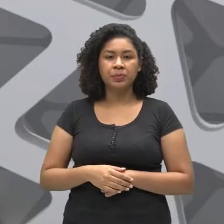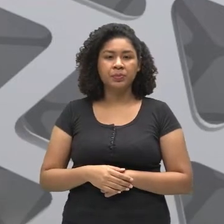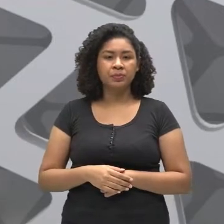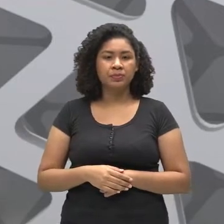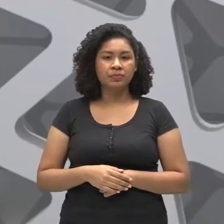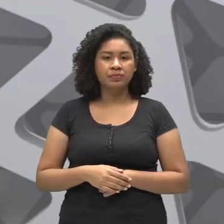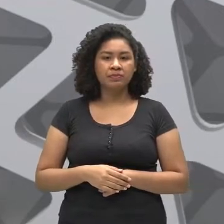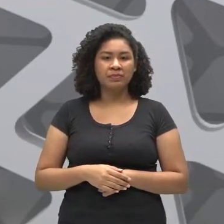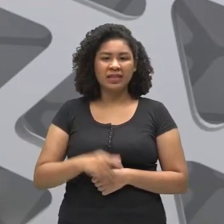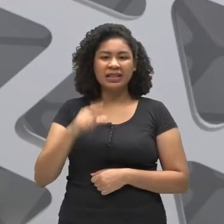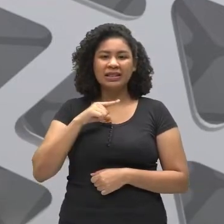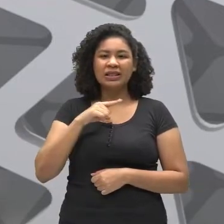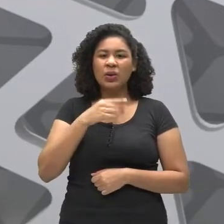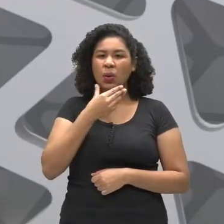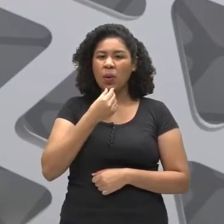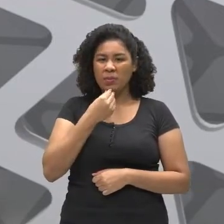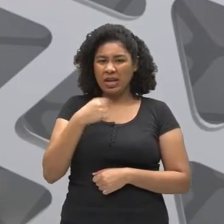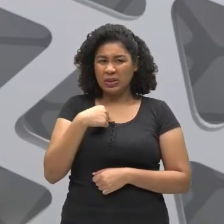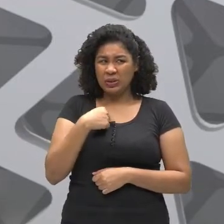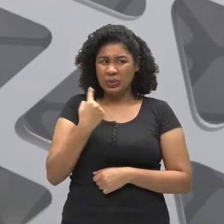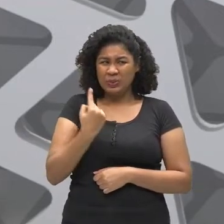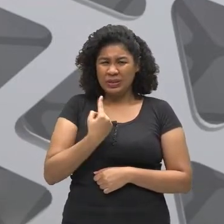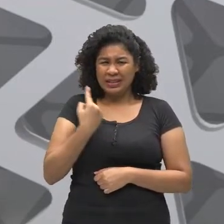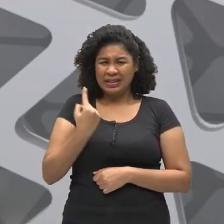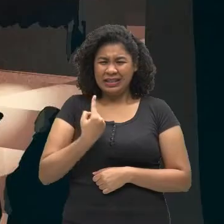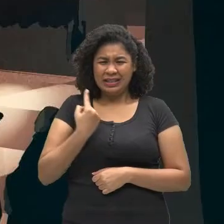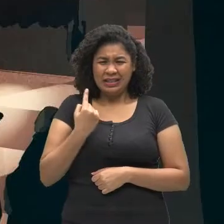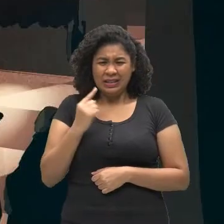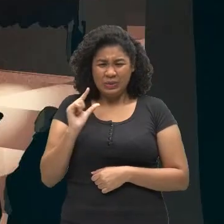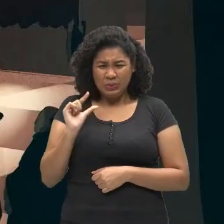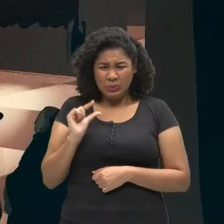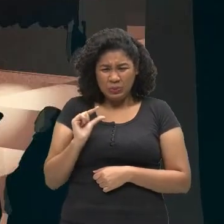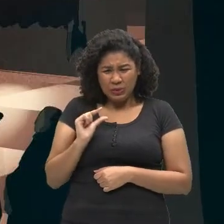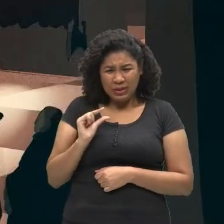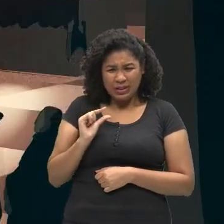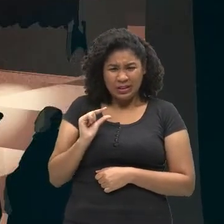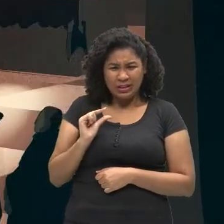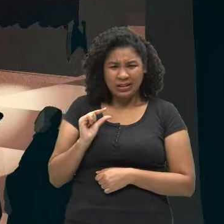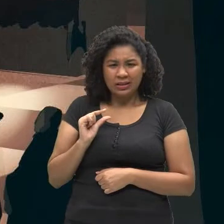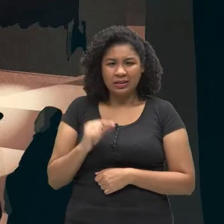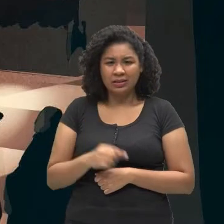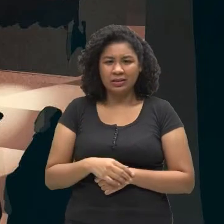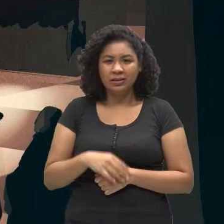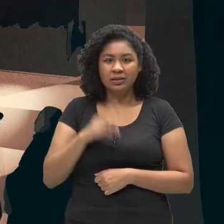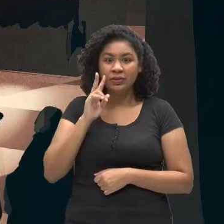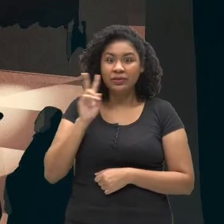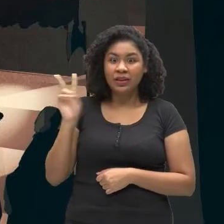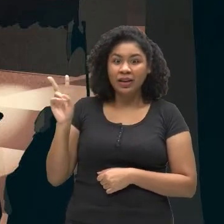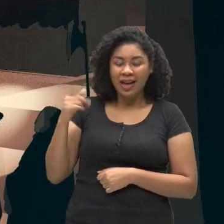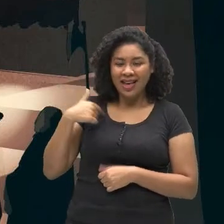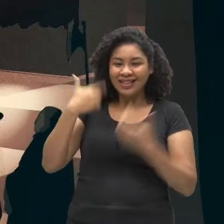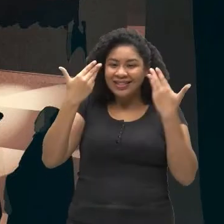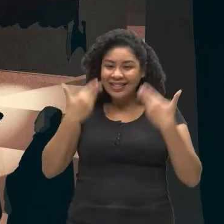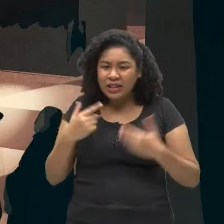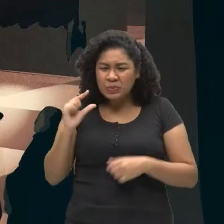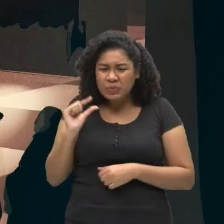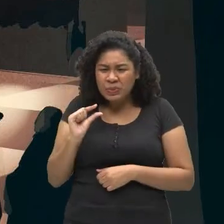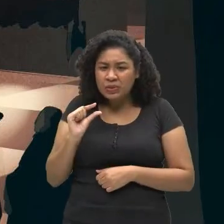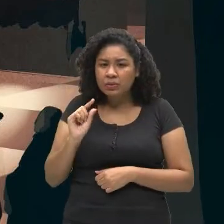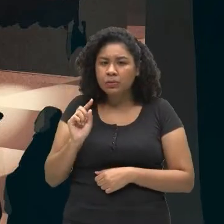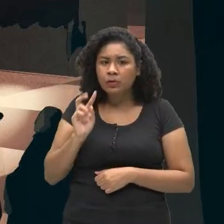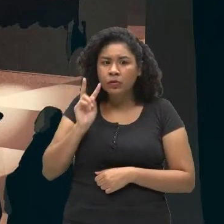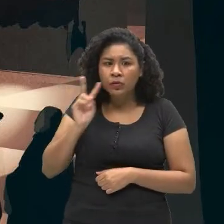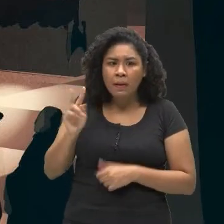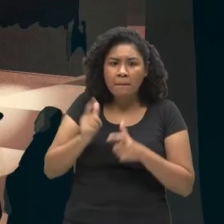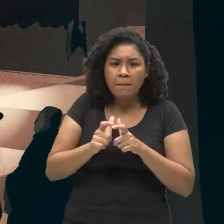os homens. Eu estou bem pequenininha no meio de vocês, vai já aparecer, tá bom? Então aqui, ó, todos eram homens.